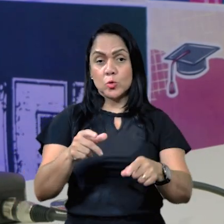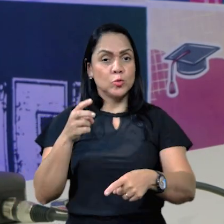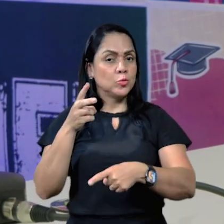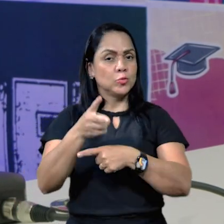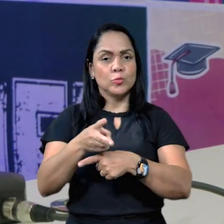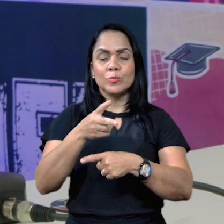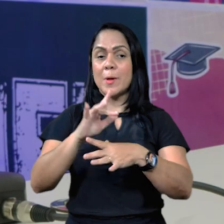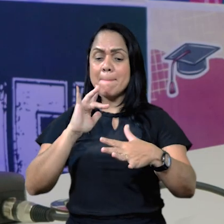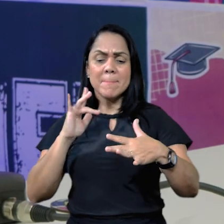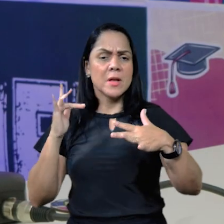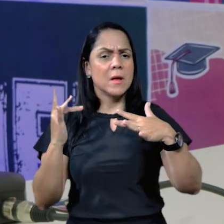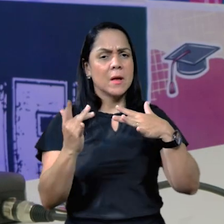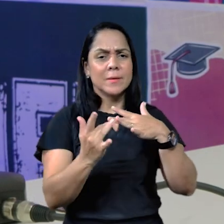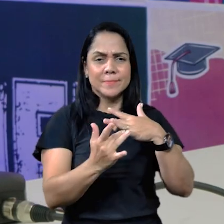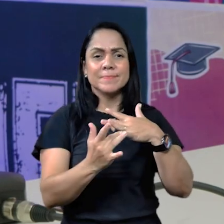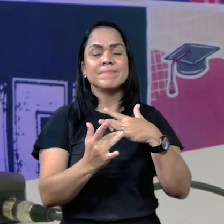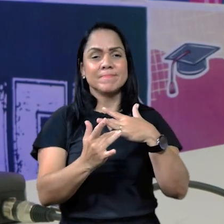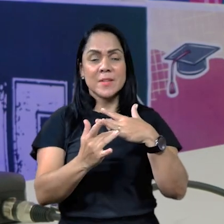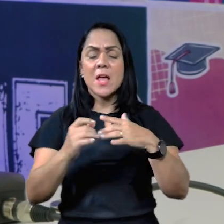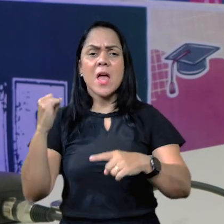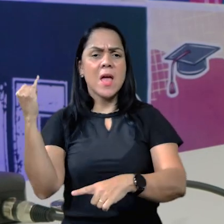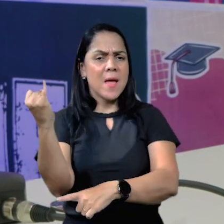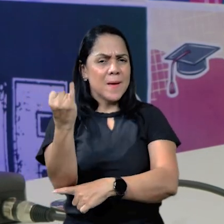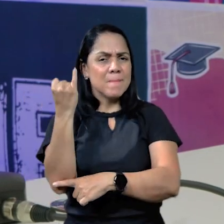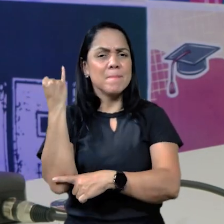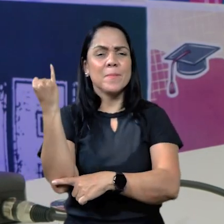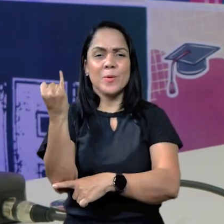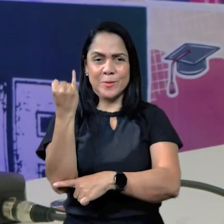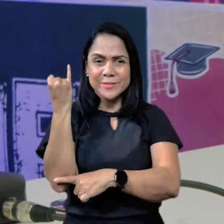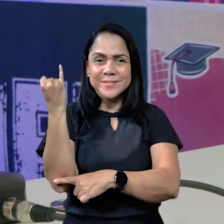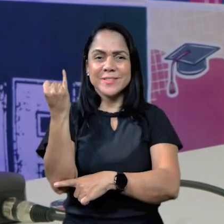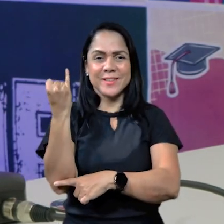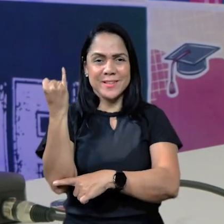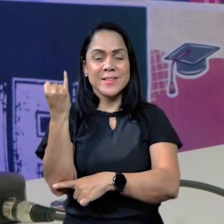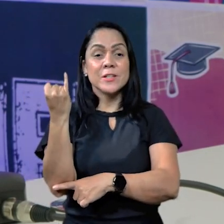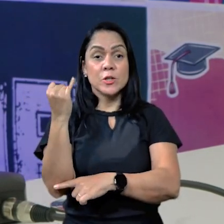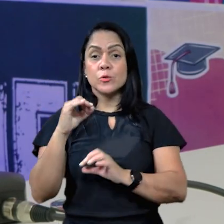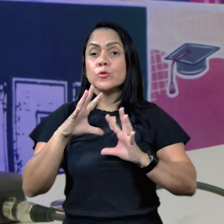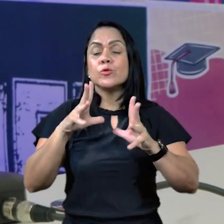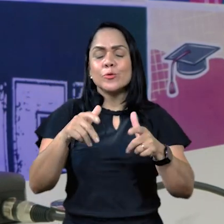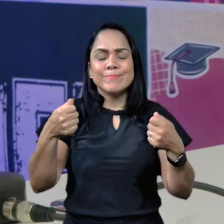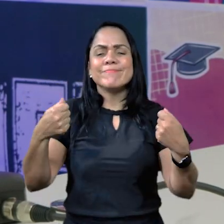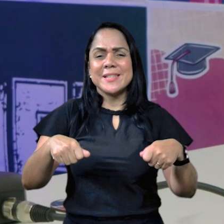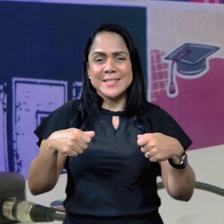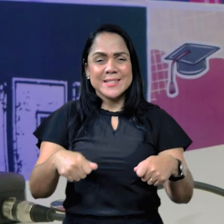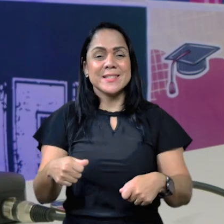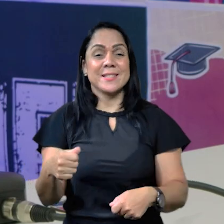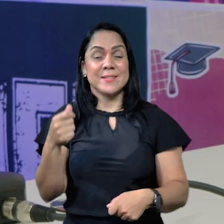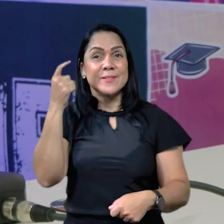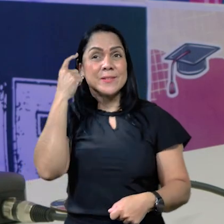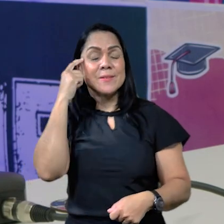nas suas redes sociais. Isso é extremamente importante. Só que queria que todos tivessem esse mesmo pensamento.